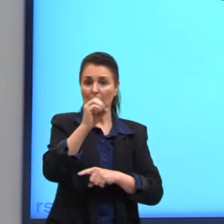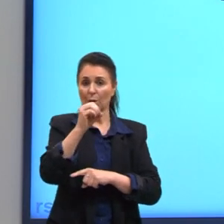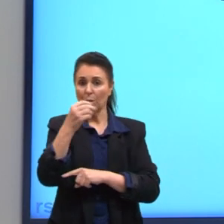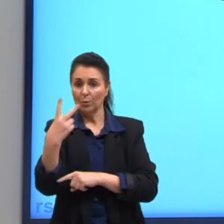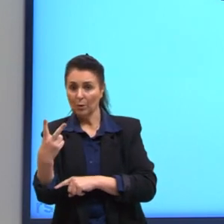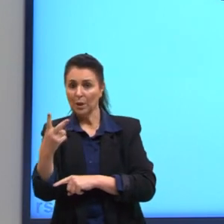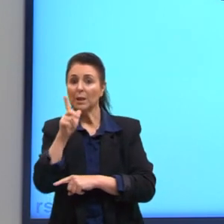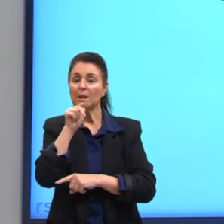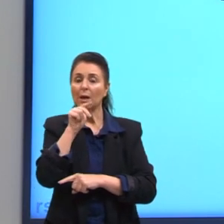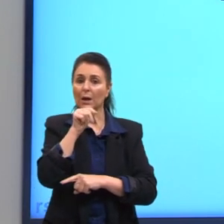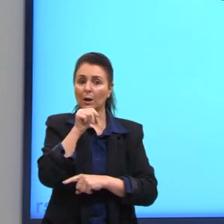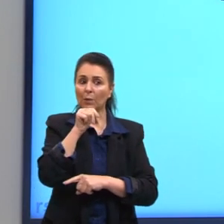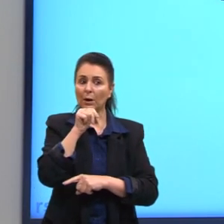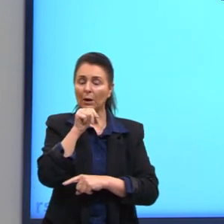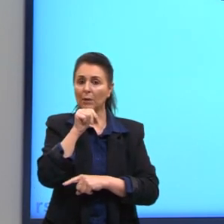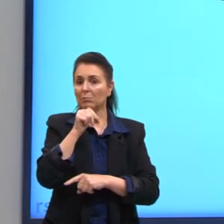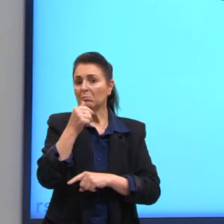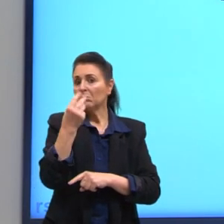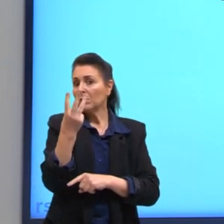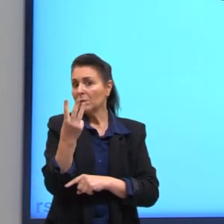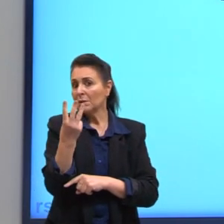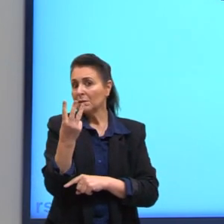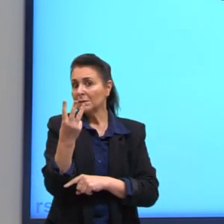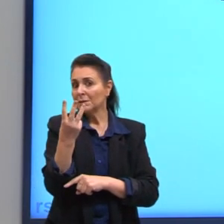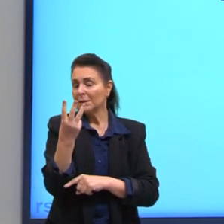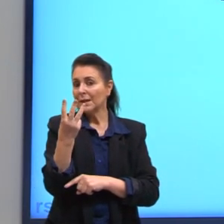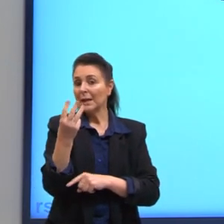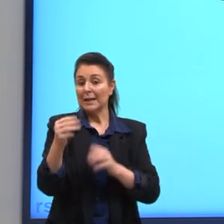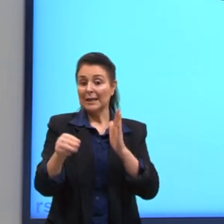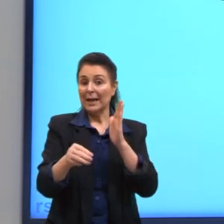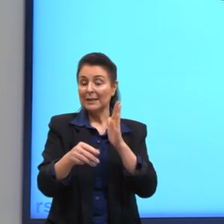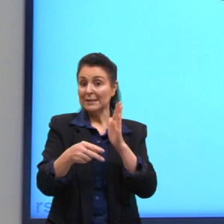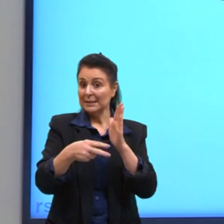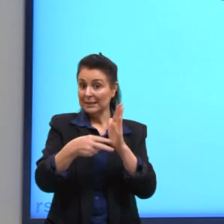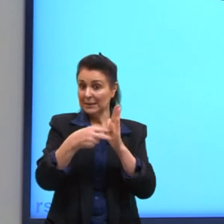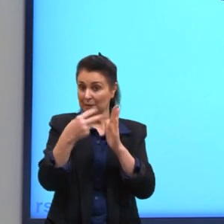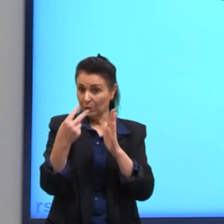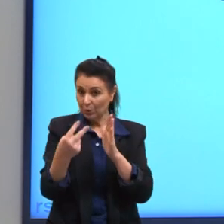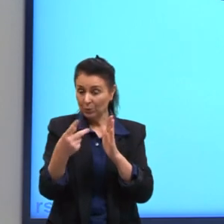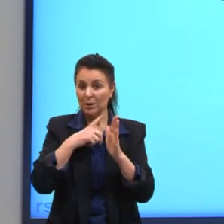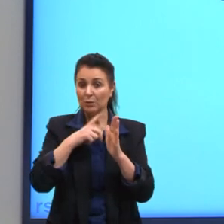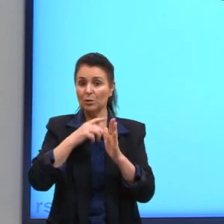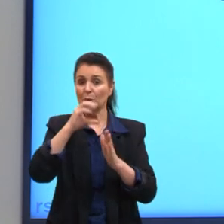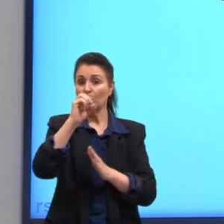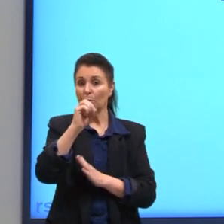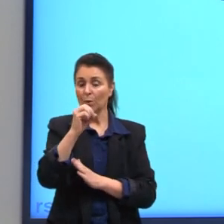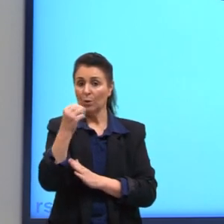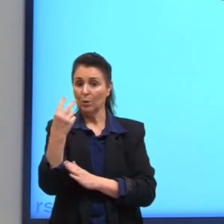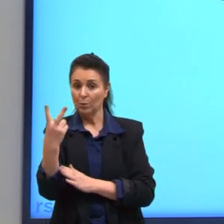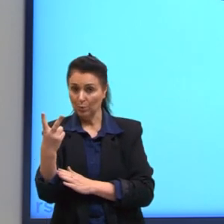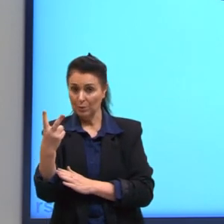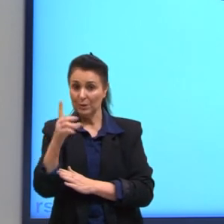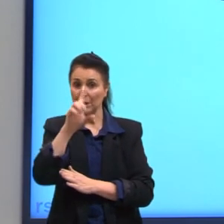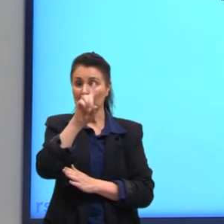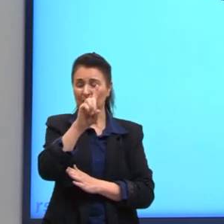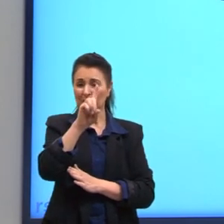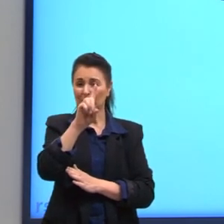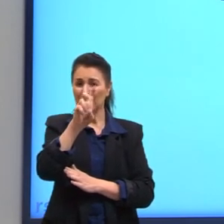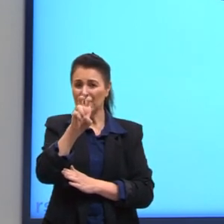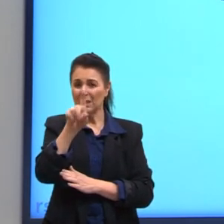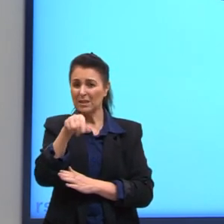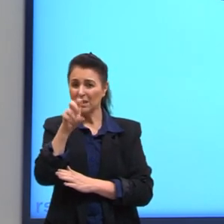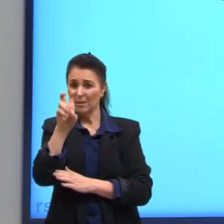EA água que só tinha um ficou três na segunda reação eu já tinha esses valores eu já tinha oxigênio 15 meses de oxigênio